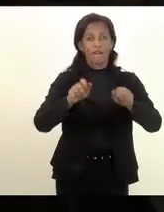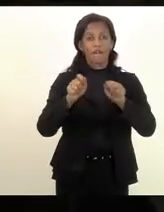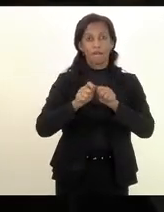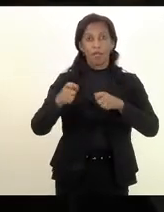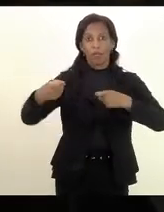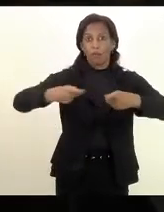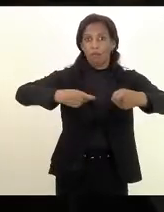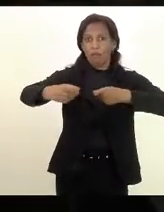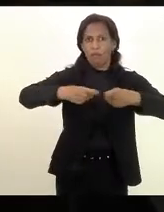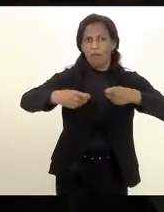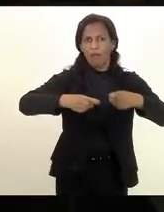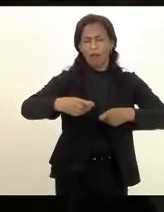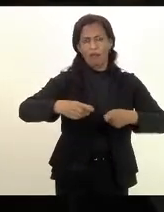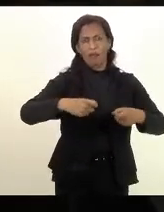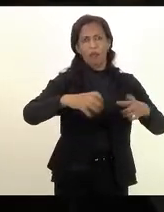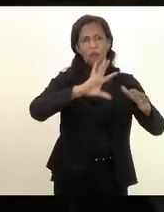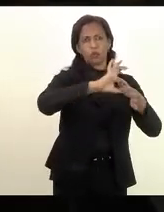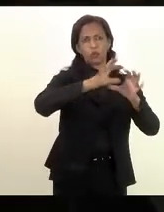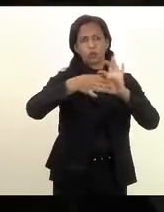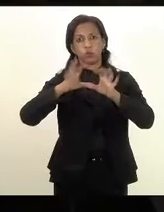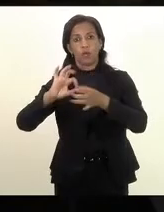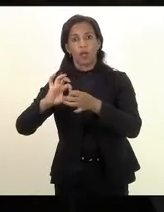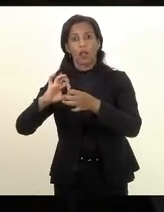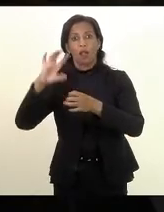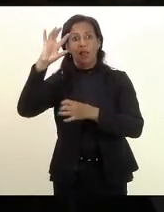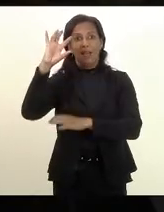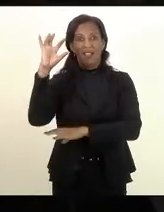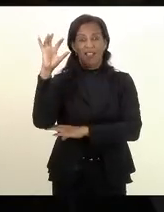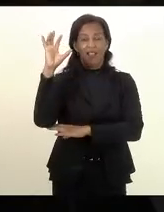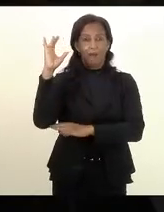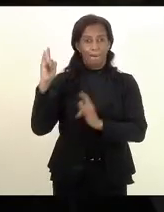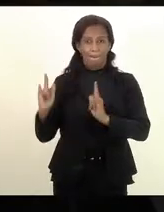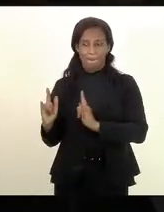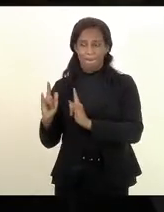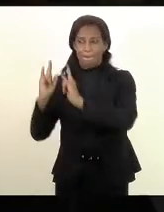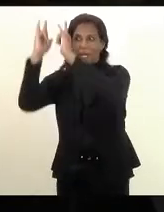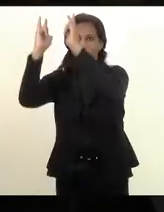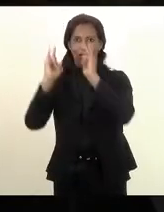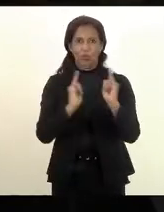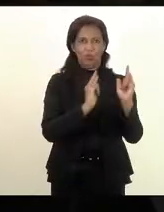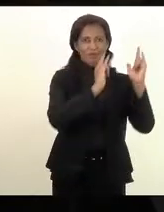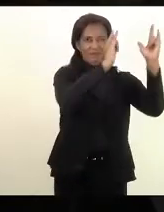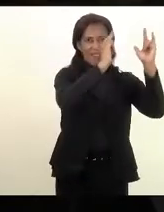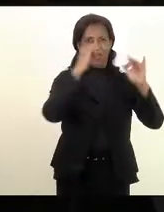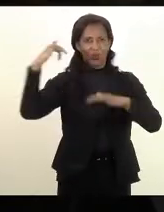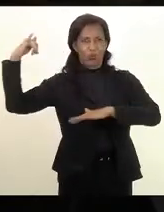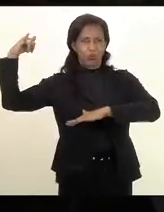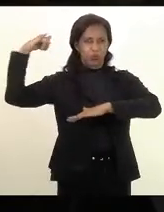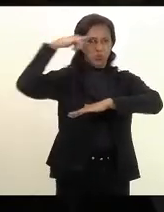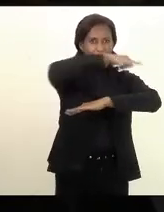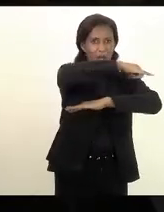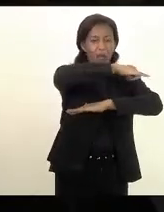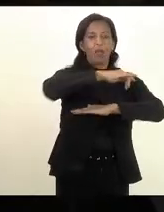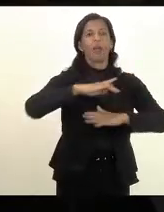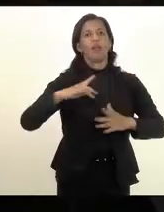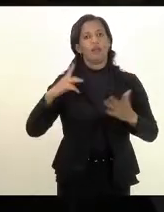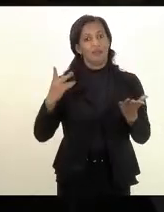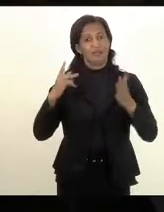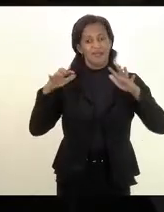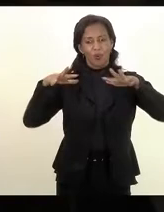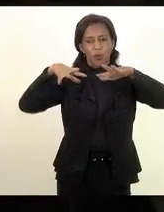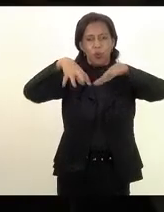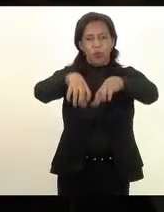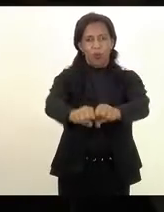no contexto do ataque às Torres Gêmeas em setembro de 2001 e passou a ocupar aquele país uma